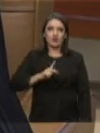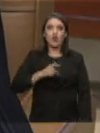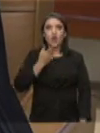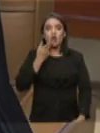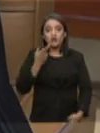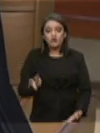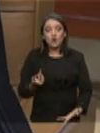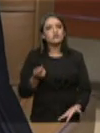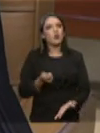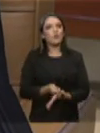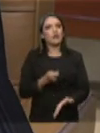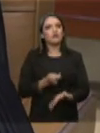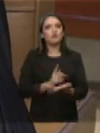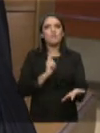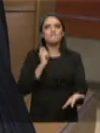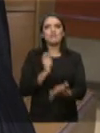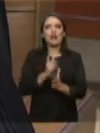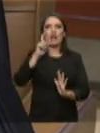muita razão